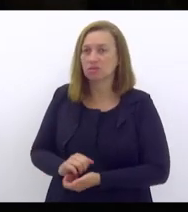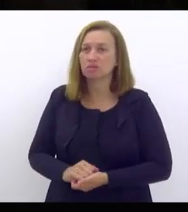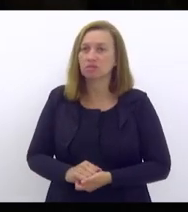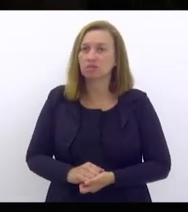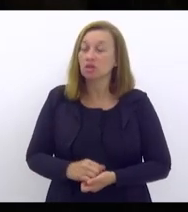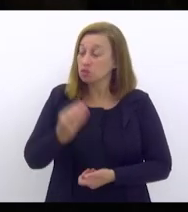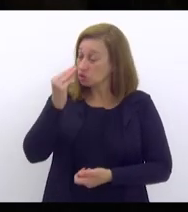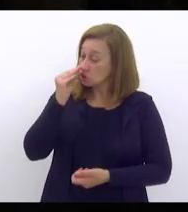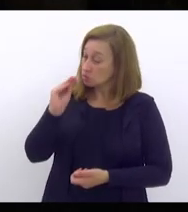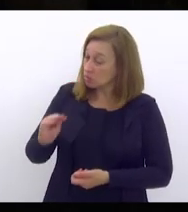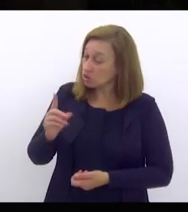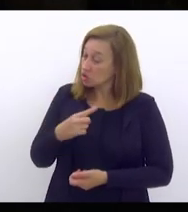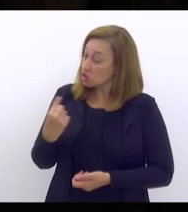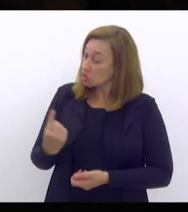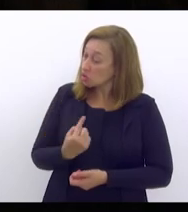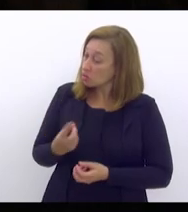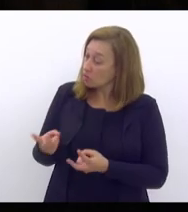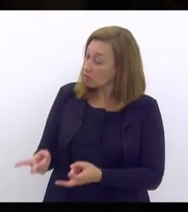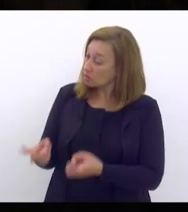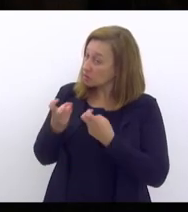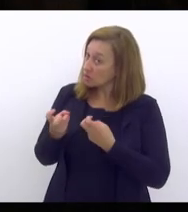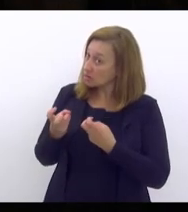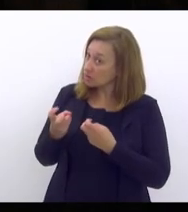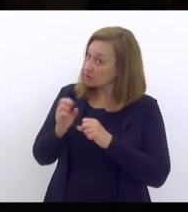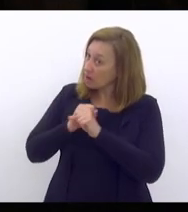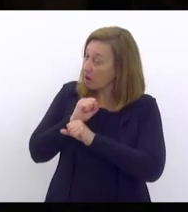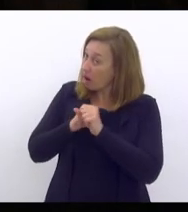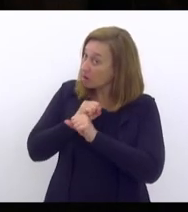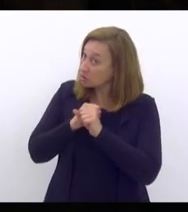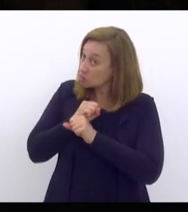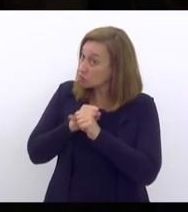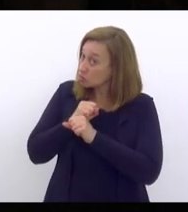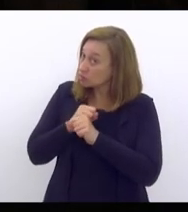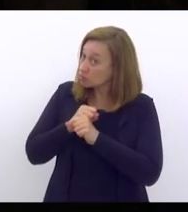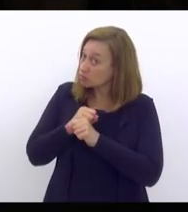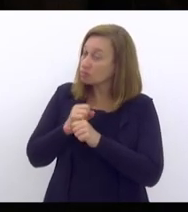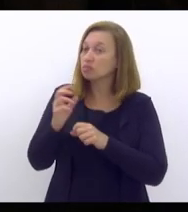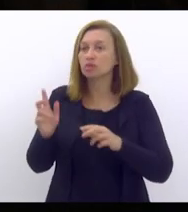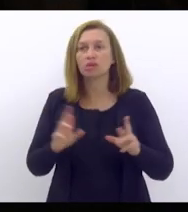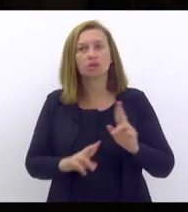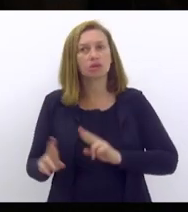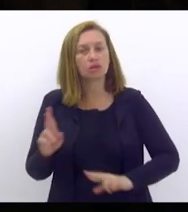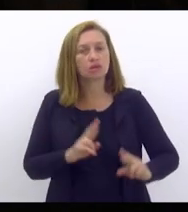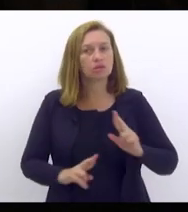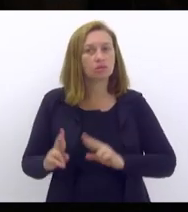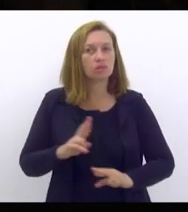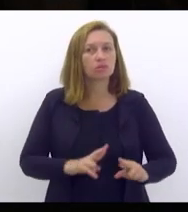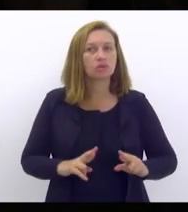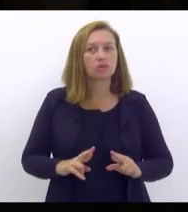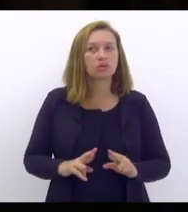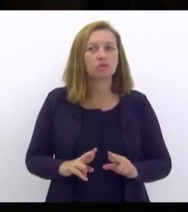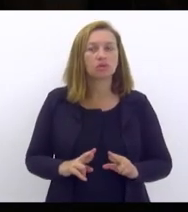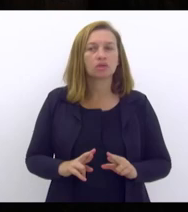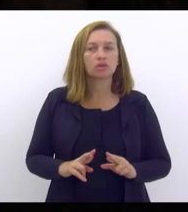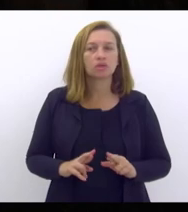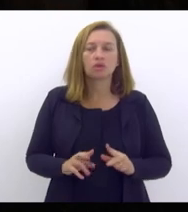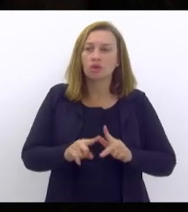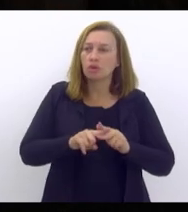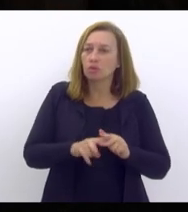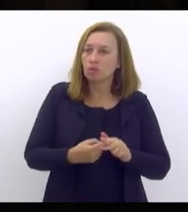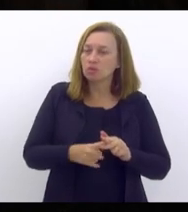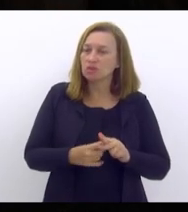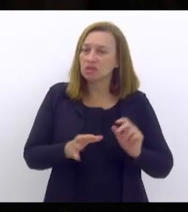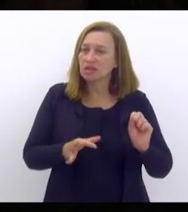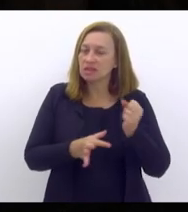que nós estamos observando há muito tempo em relação à manutenção da